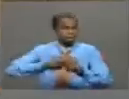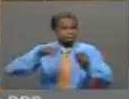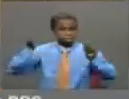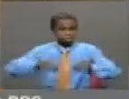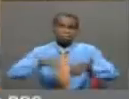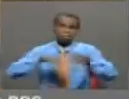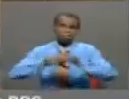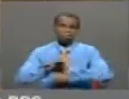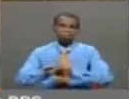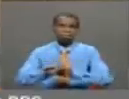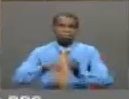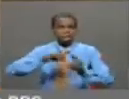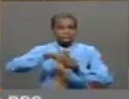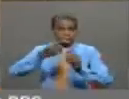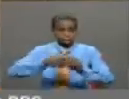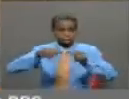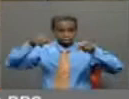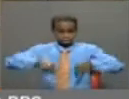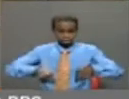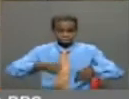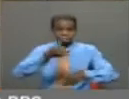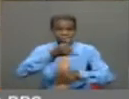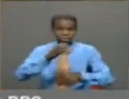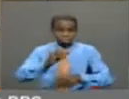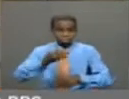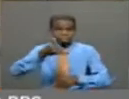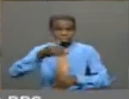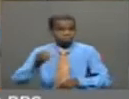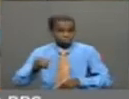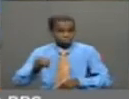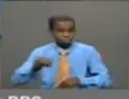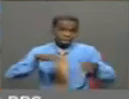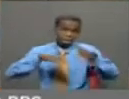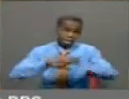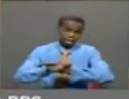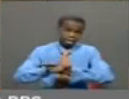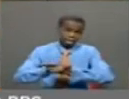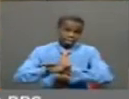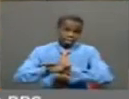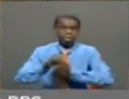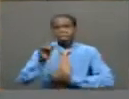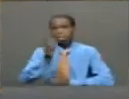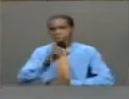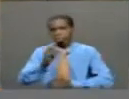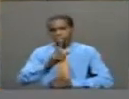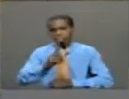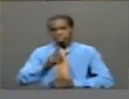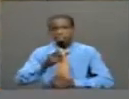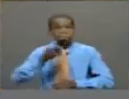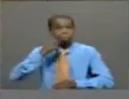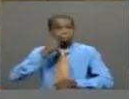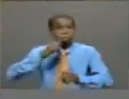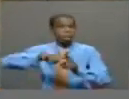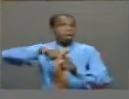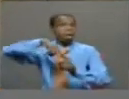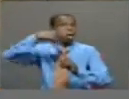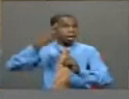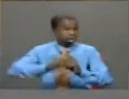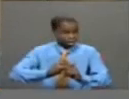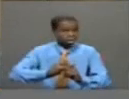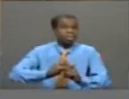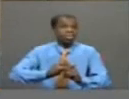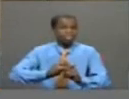ano dificilmente será possível uma vez que não era é um recurso que não foi previsto antes mas eu acredito que no princípio do